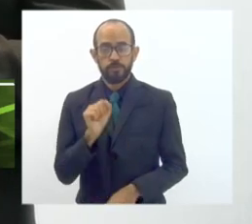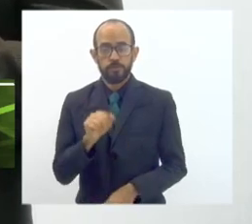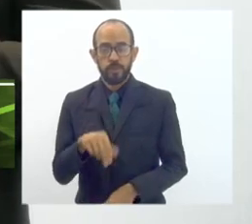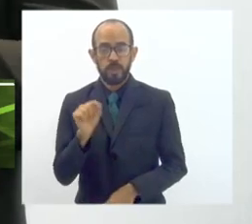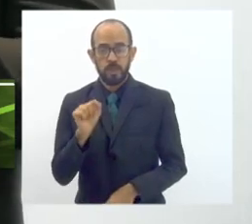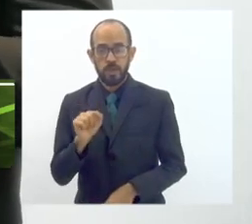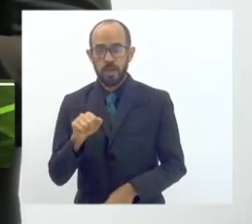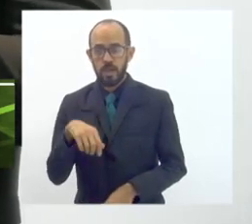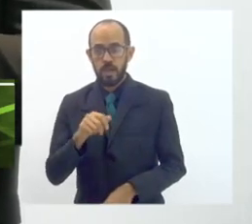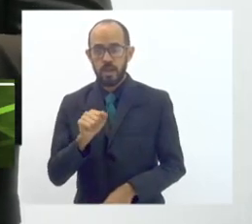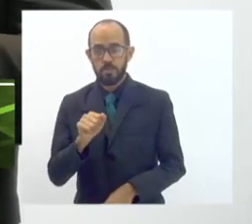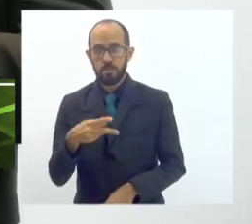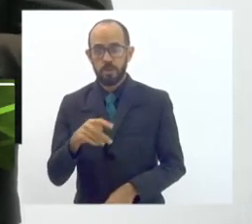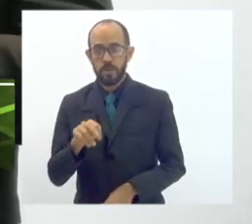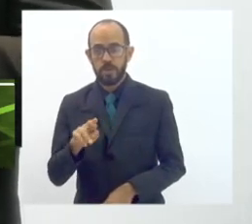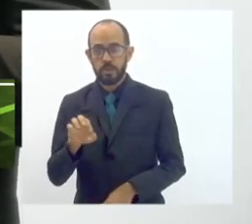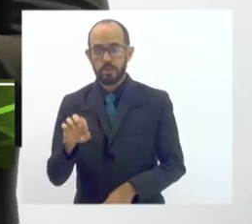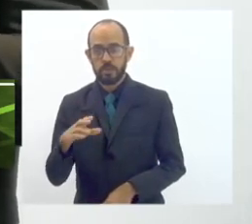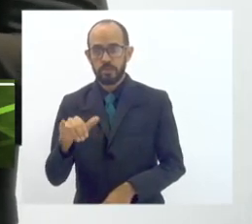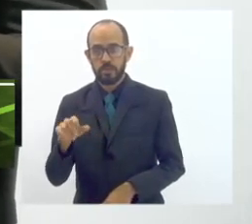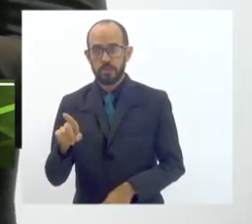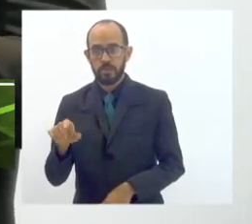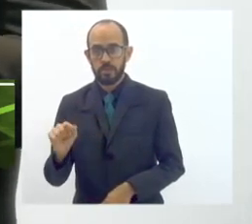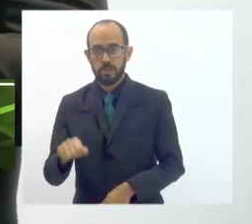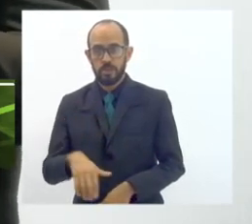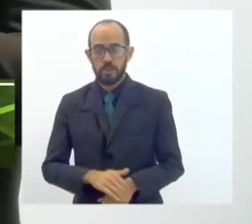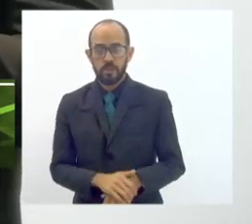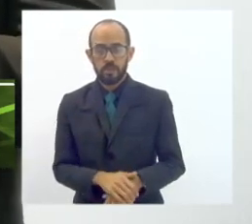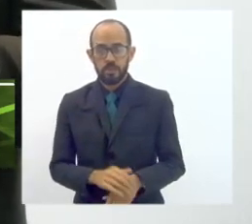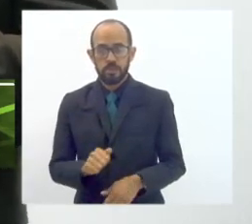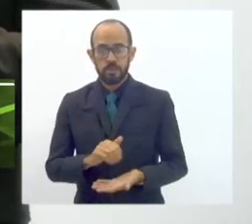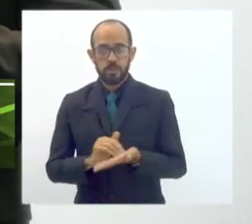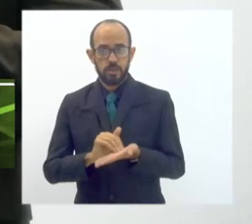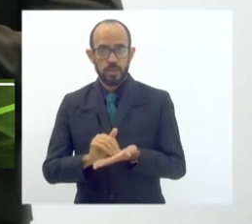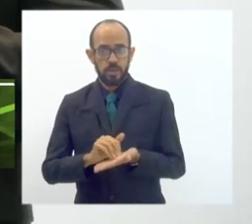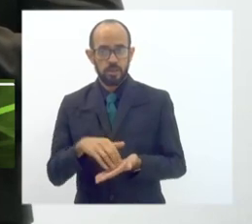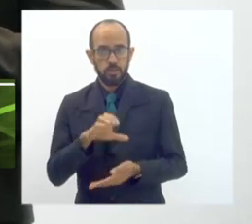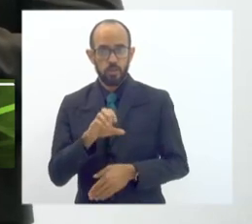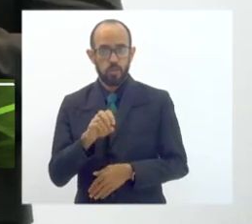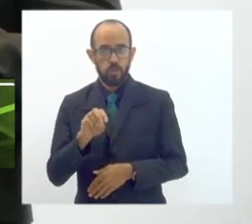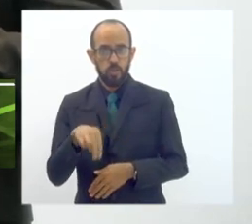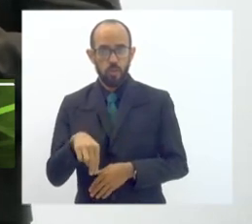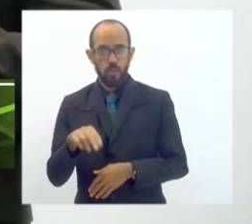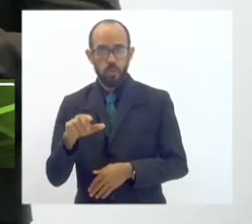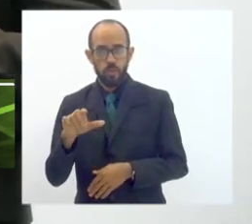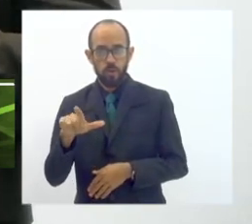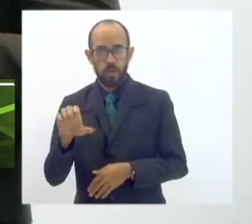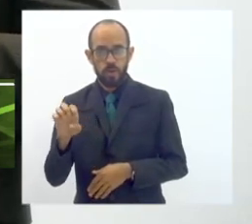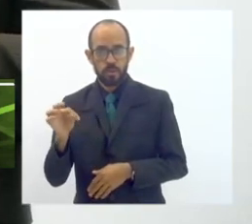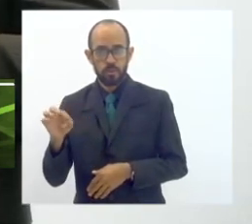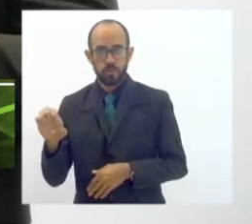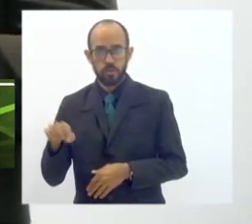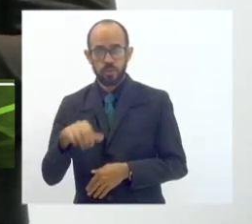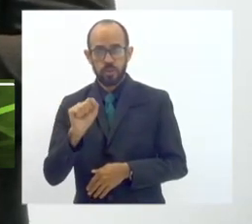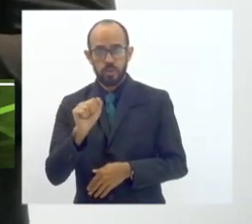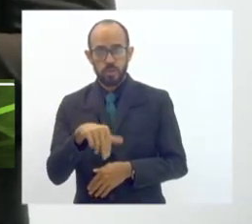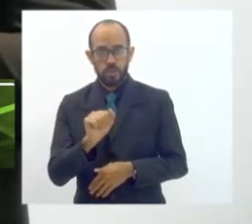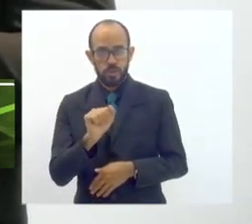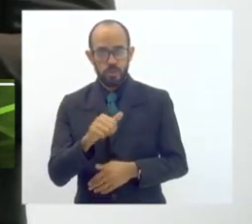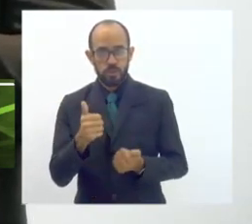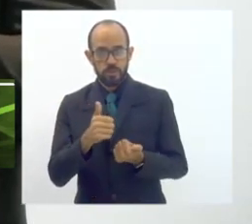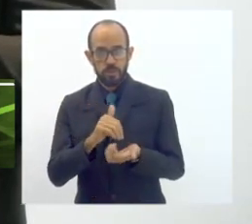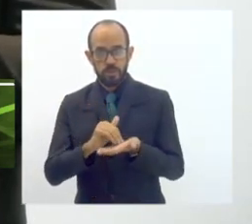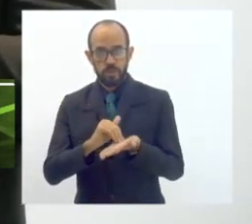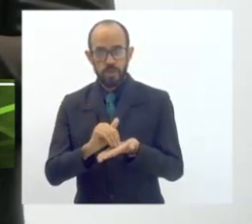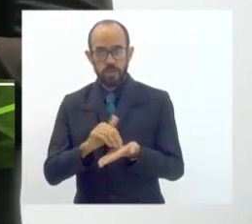Aparecida, a Ana Alves, né, secretária executiva do Conleste. A Ana Beatriz Pinheiro Ferreira, secretária municipal